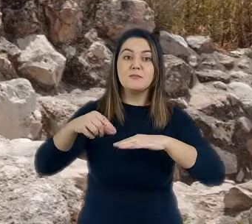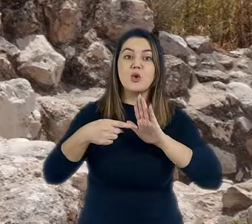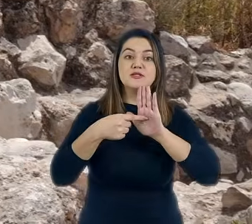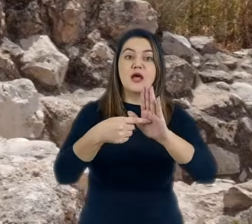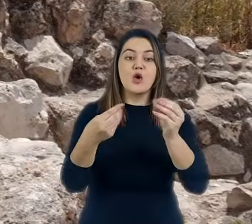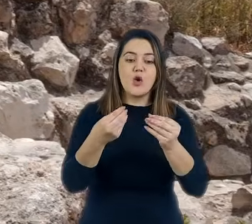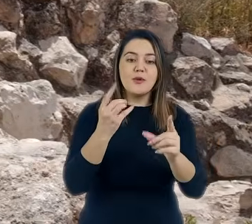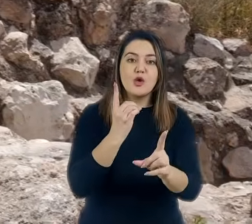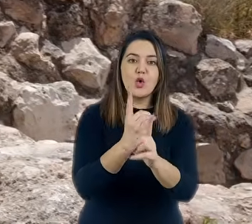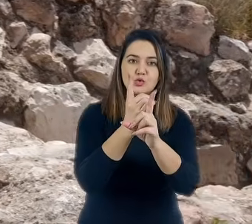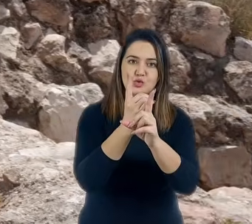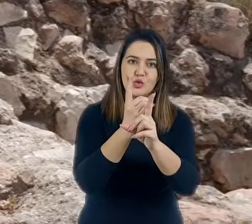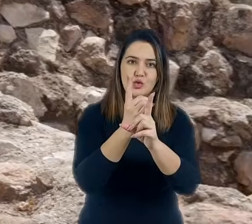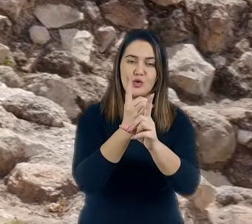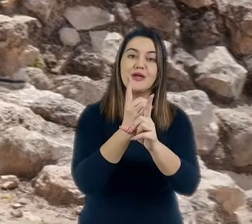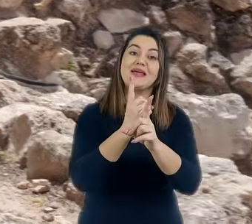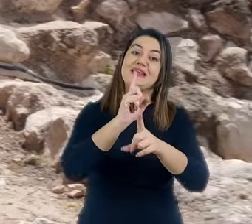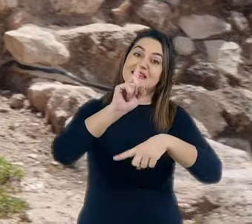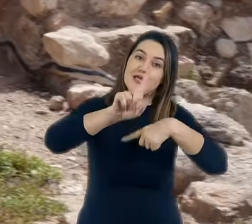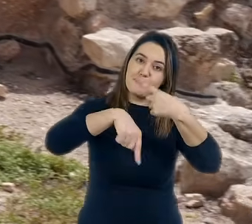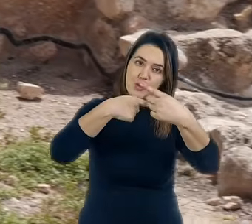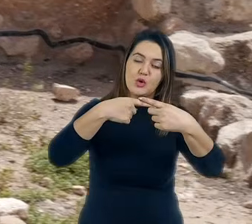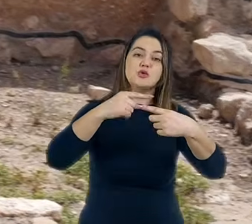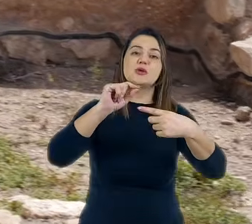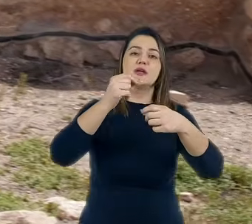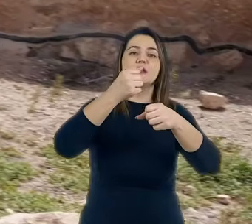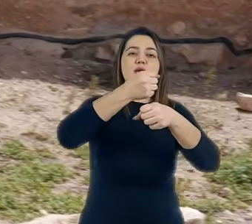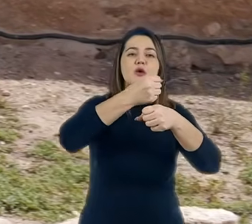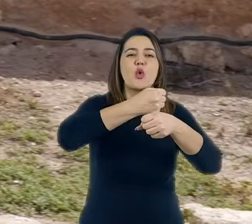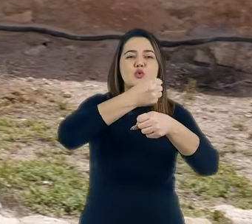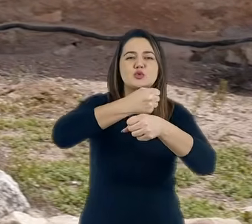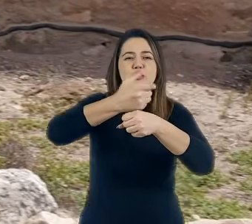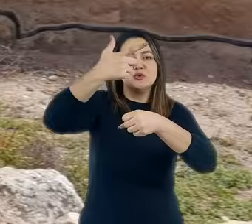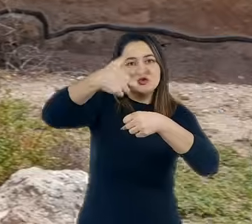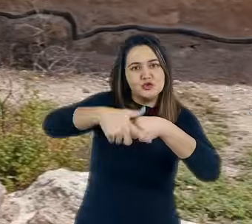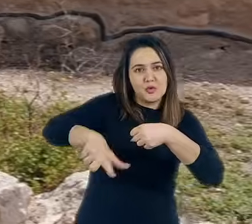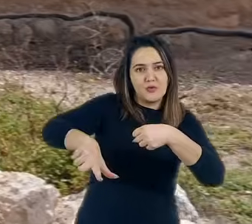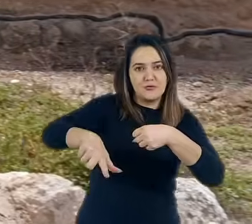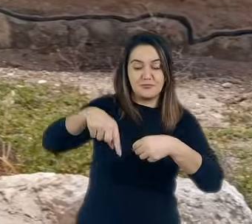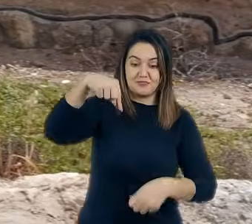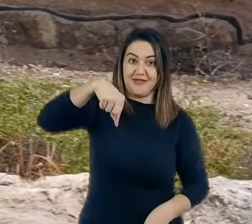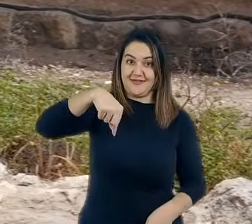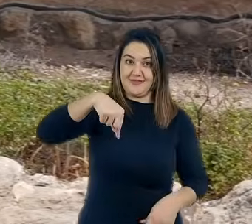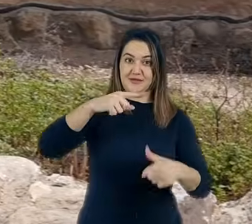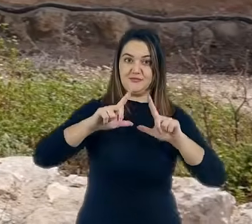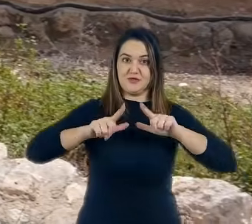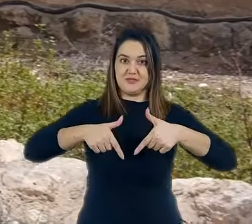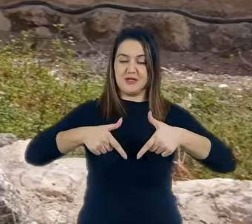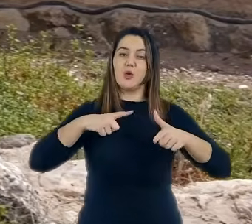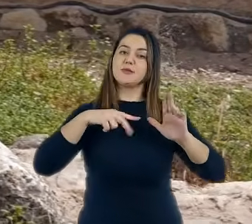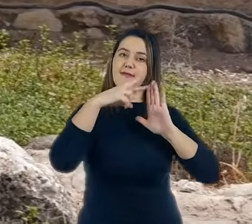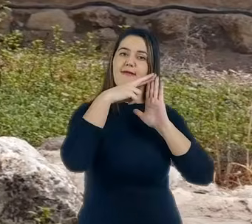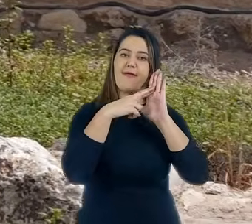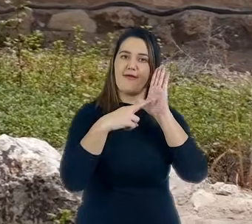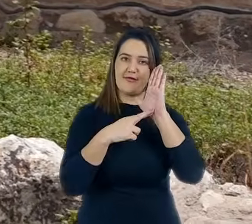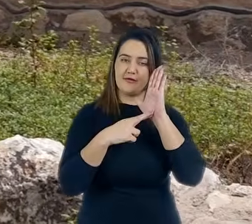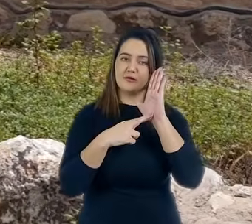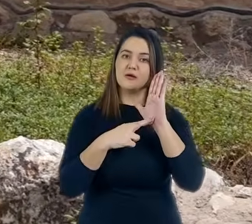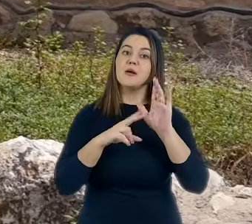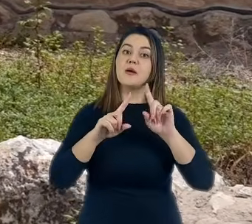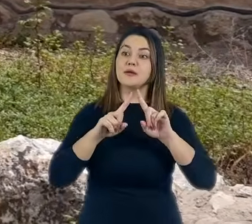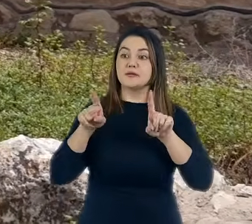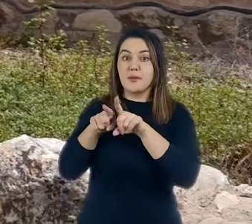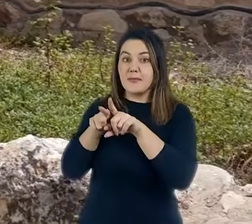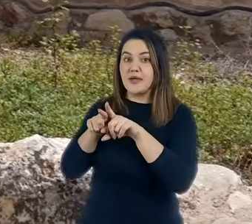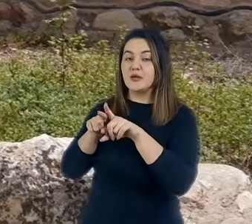encontraram quando começaram a escavar aqui e o que foi refeito posteriormente. Nós temos algumas regras aqui em Israel, que